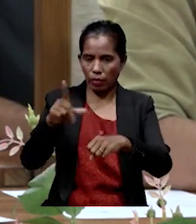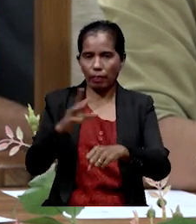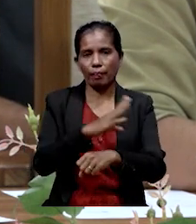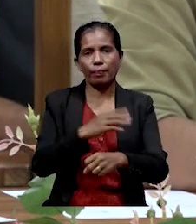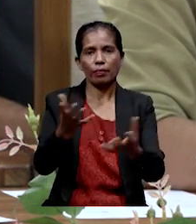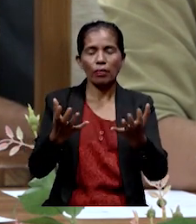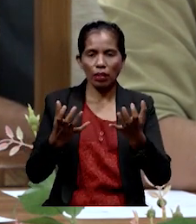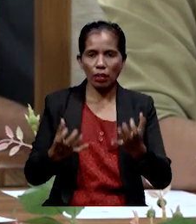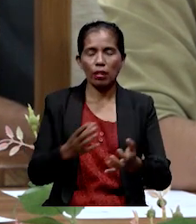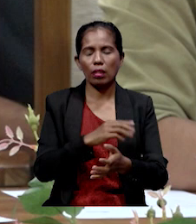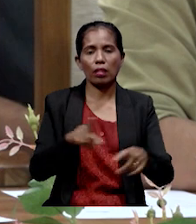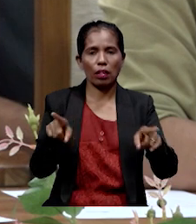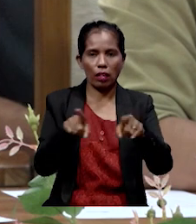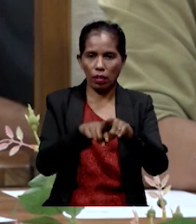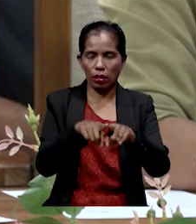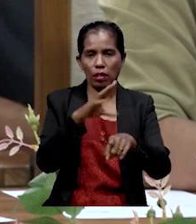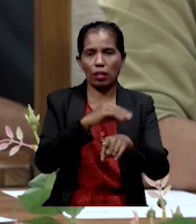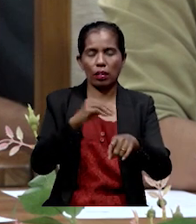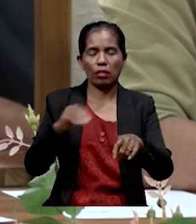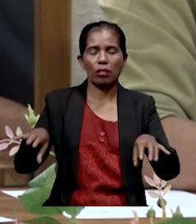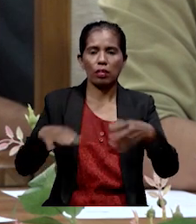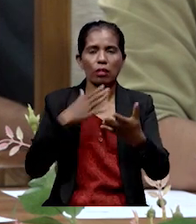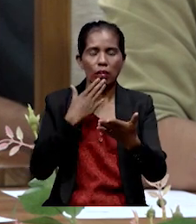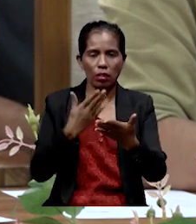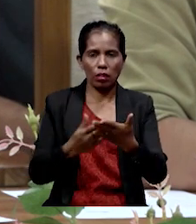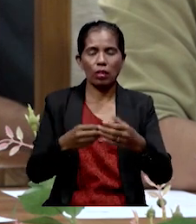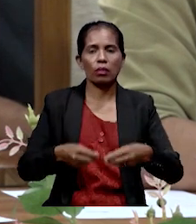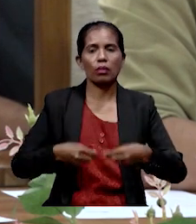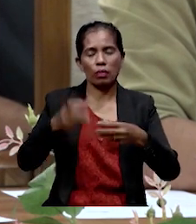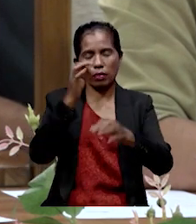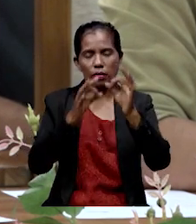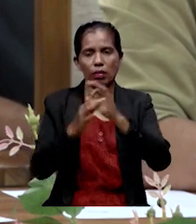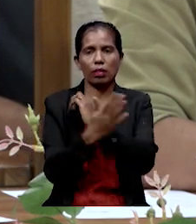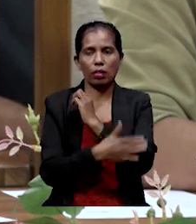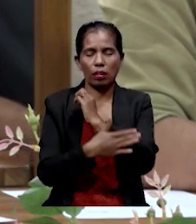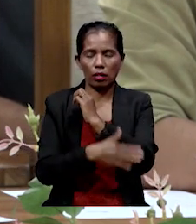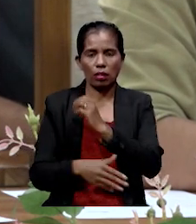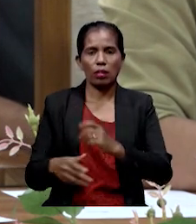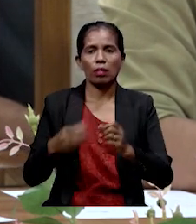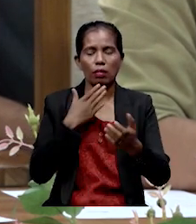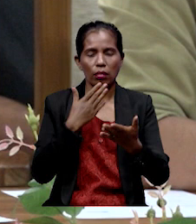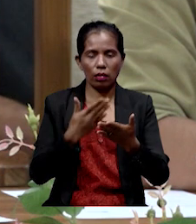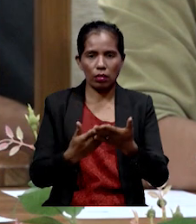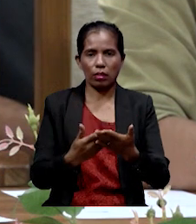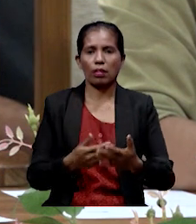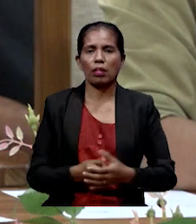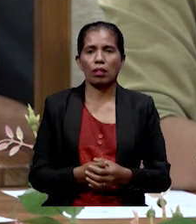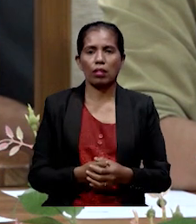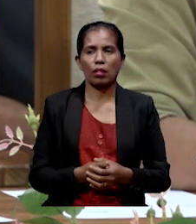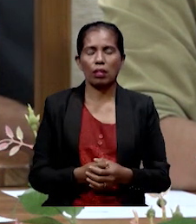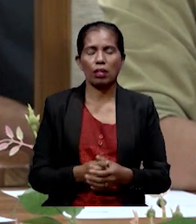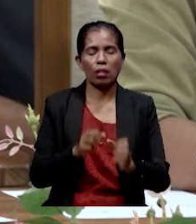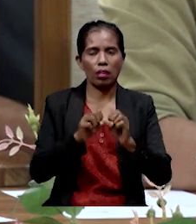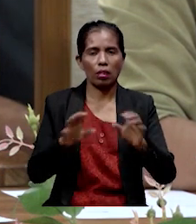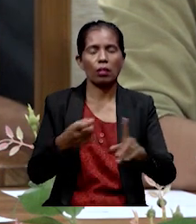hapara desigualdade no hapara AIDS no atu garante kata masang ne dele kumpri algo ba eliminasang AIDS no